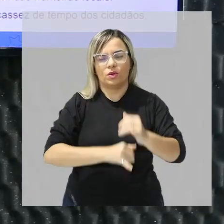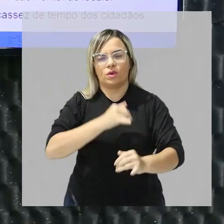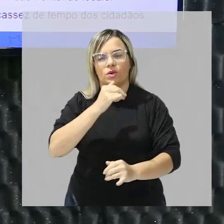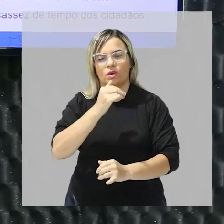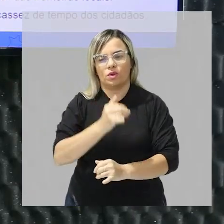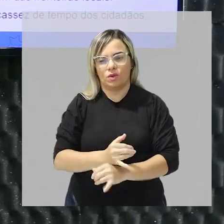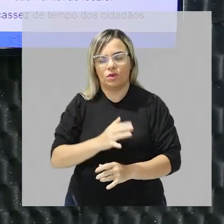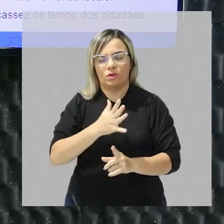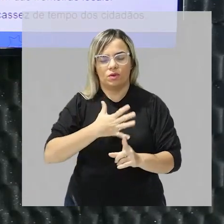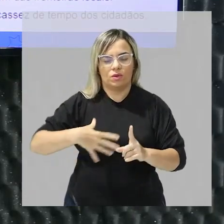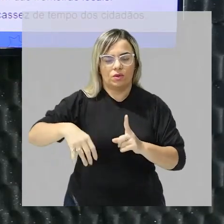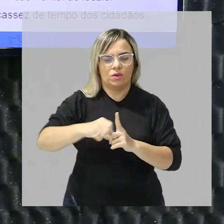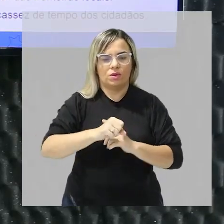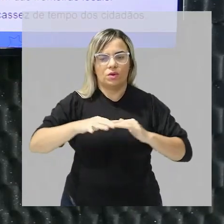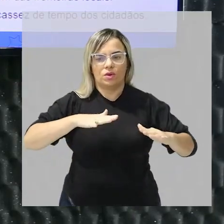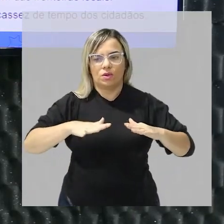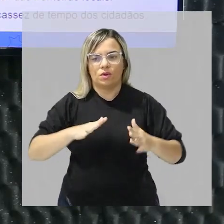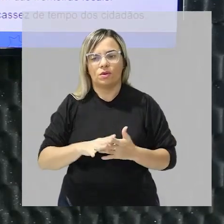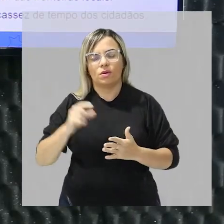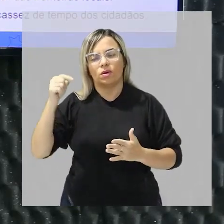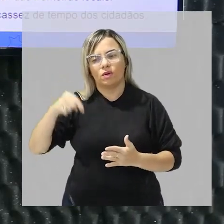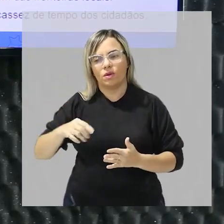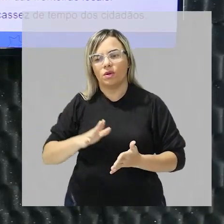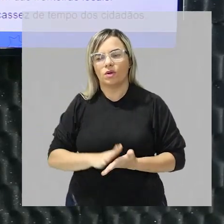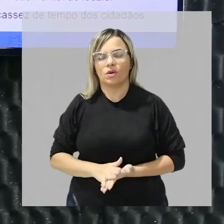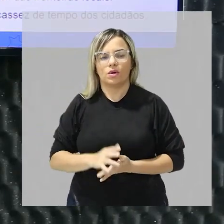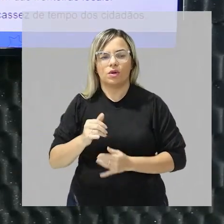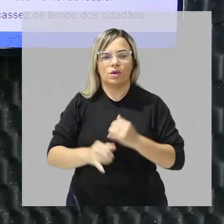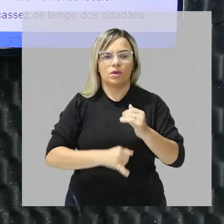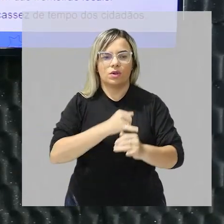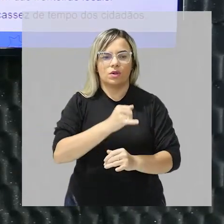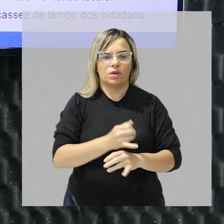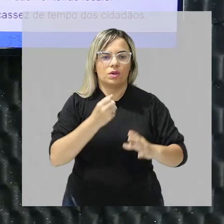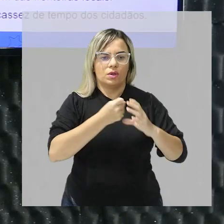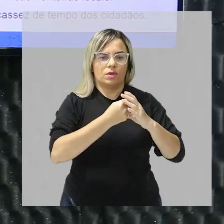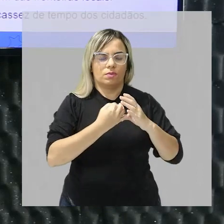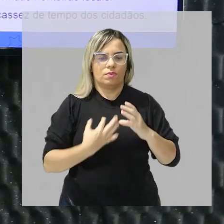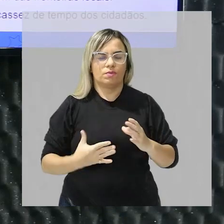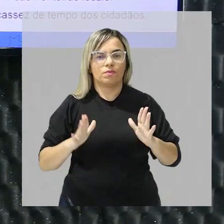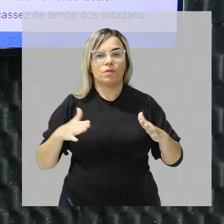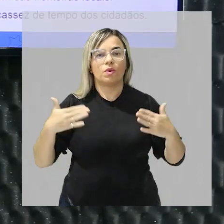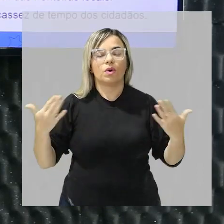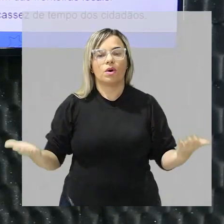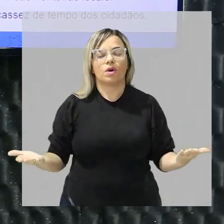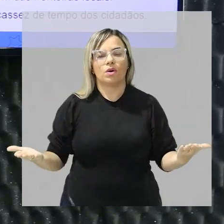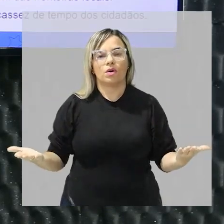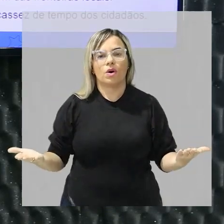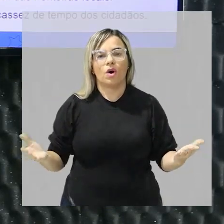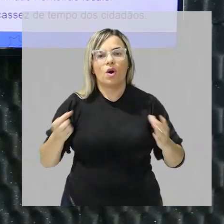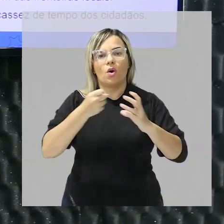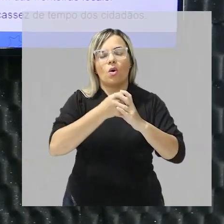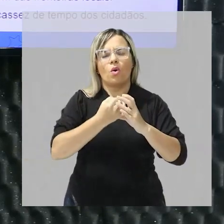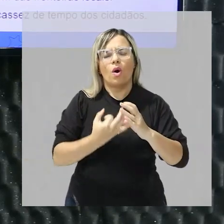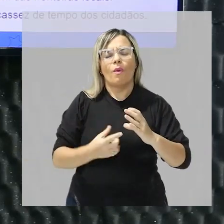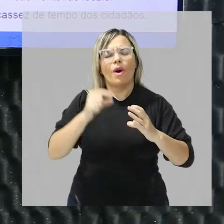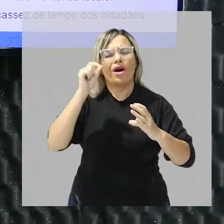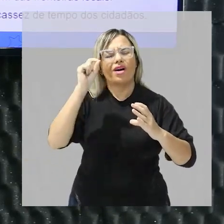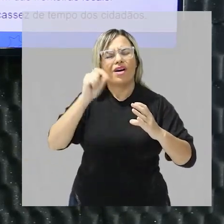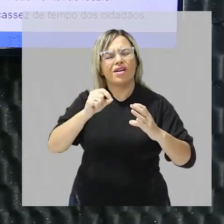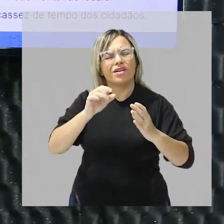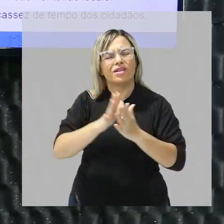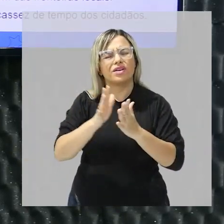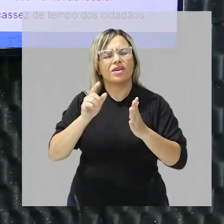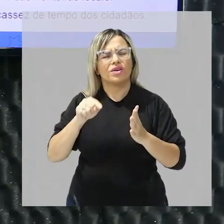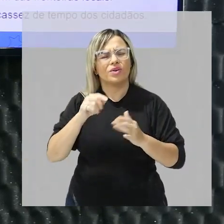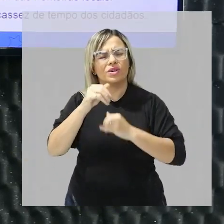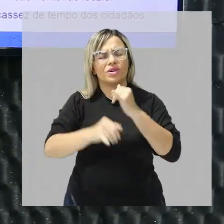movimentos sociais. Pois a internet caracteriza-se por, ó a pergunta, qual é a característica da internet